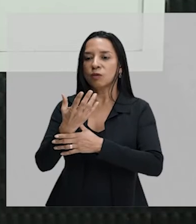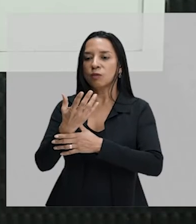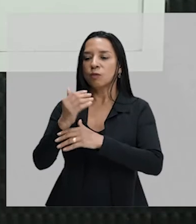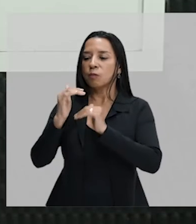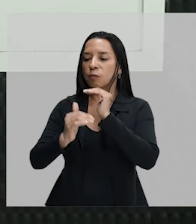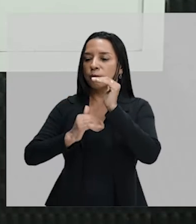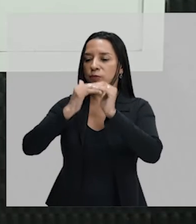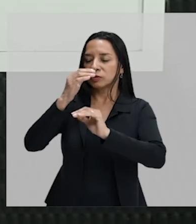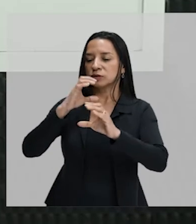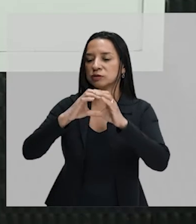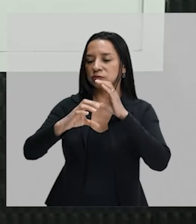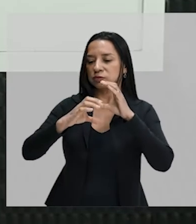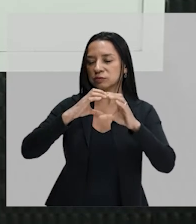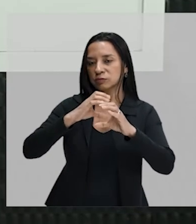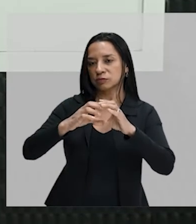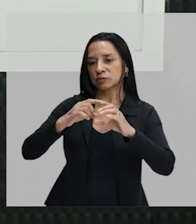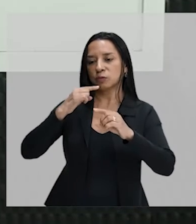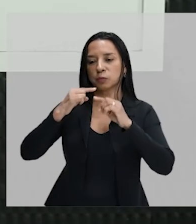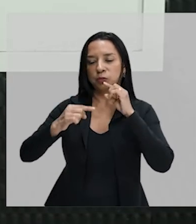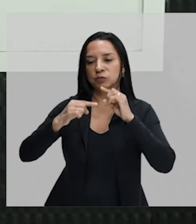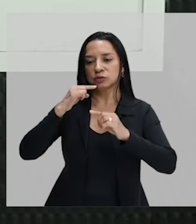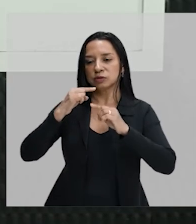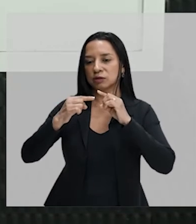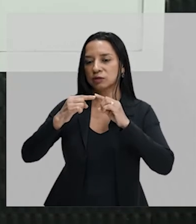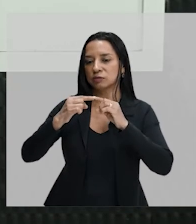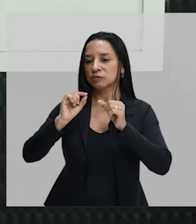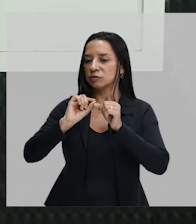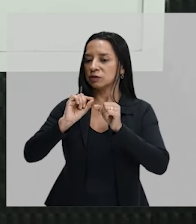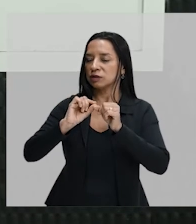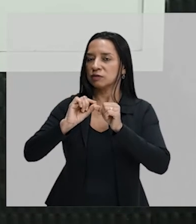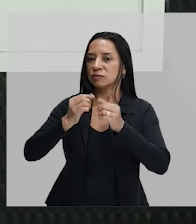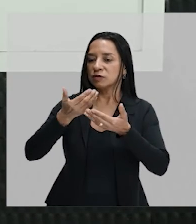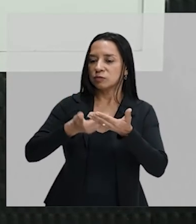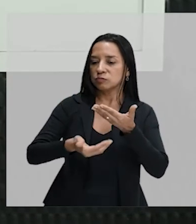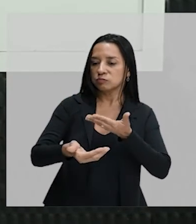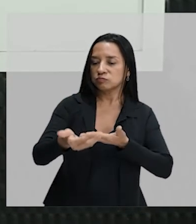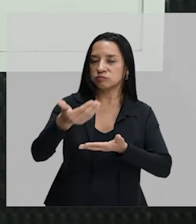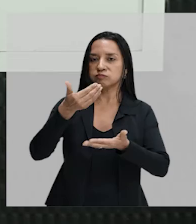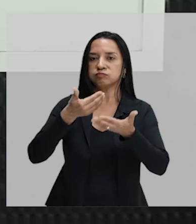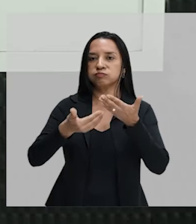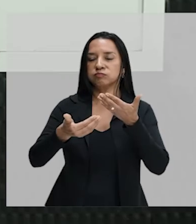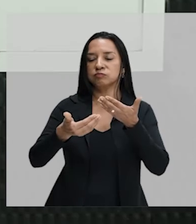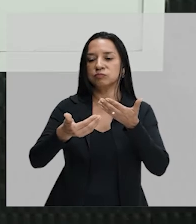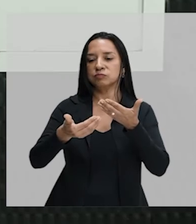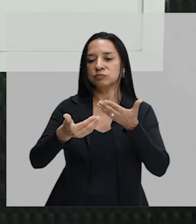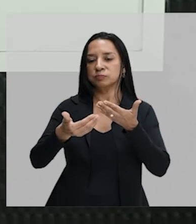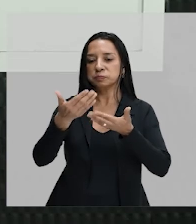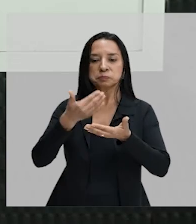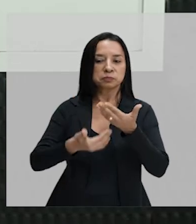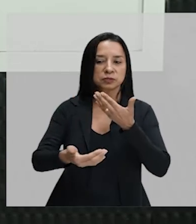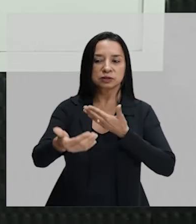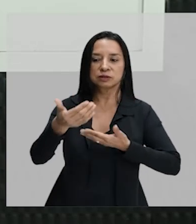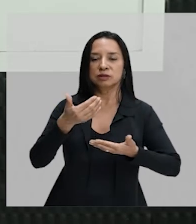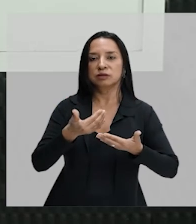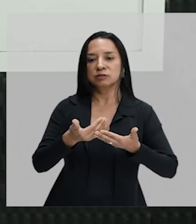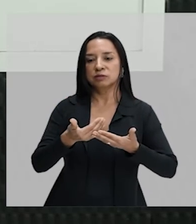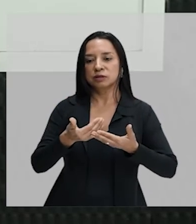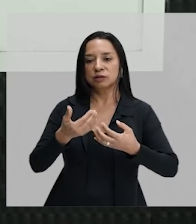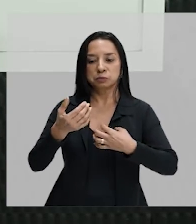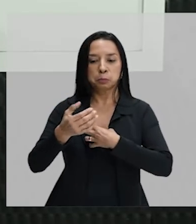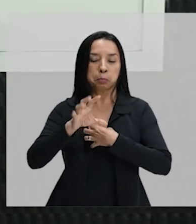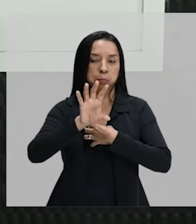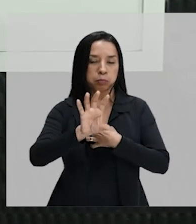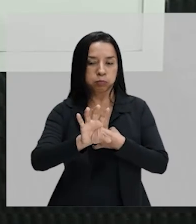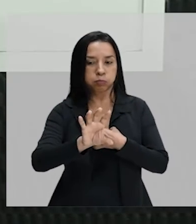comunicação, esse diálogo que é travado, mutuamente interativo, né? Você interage com a obra, na verdade ela